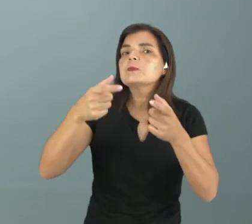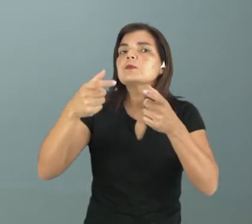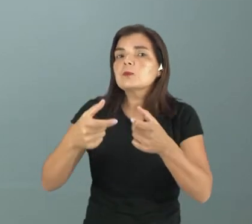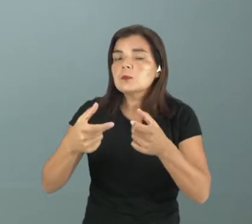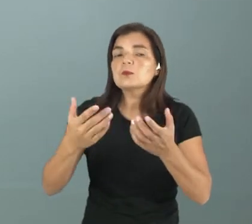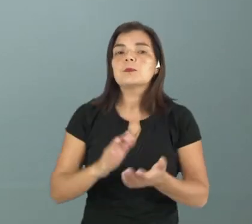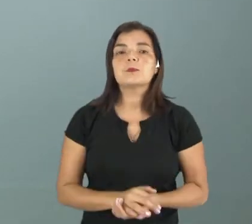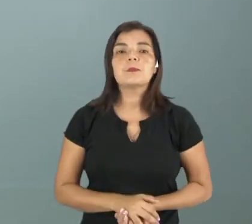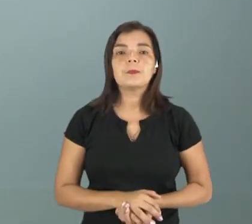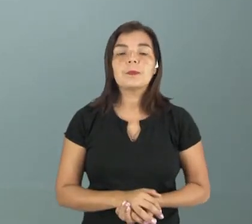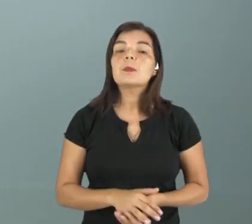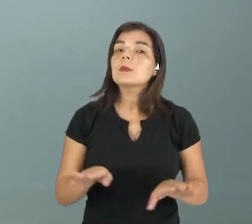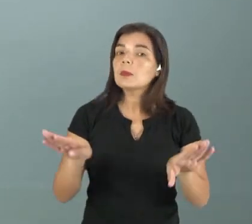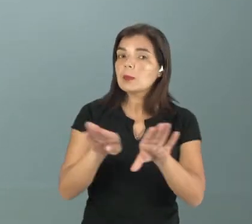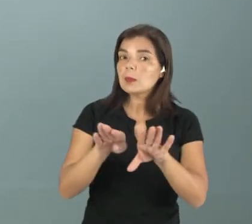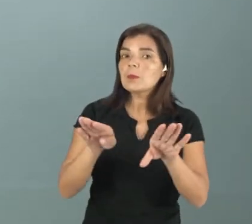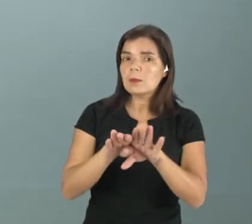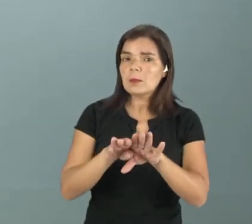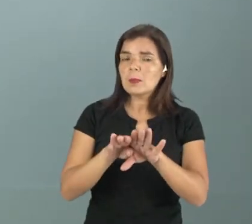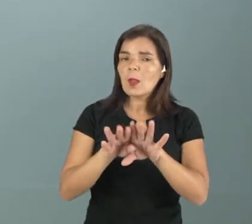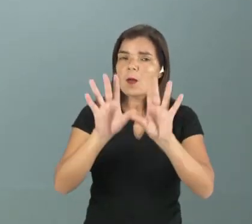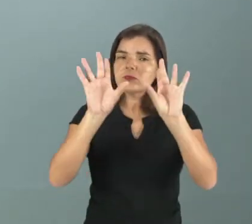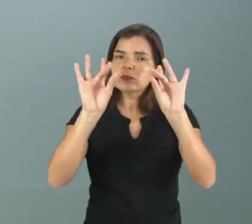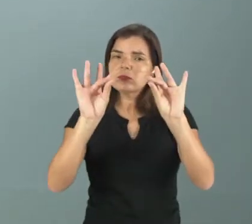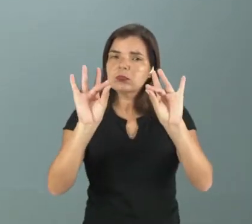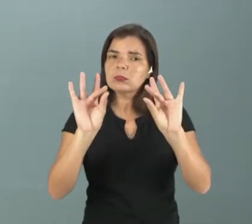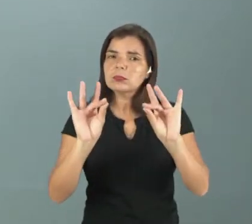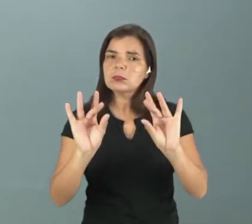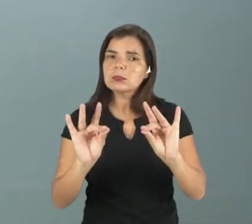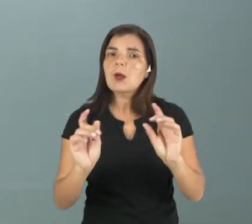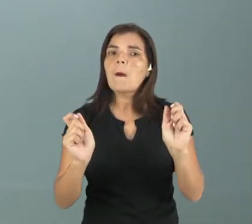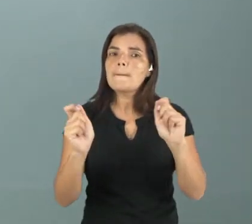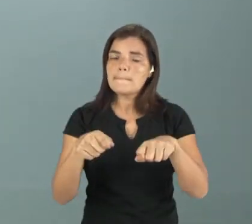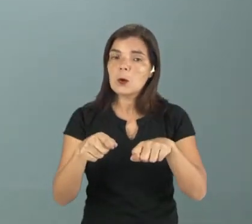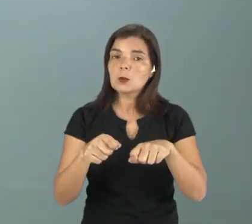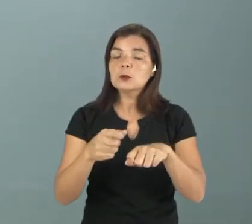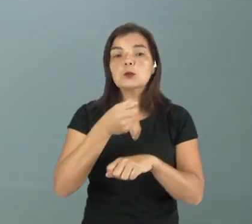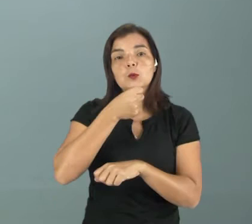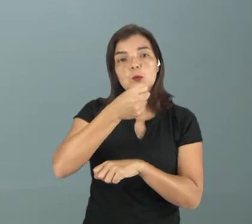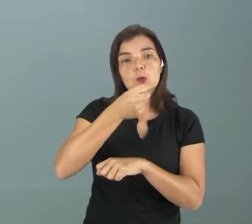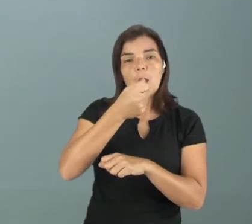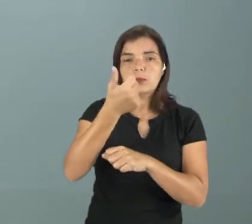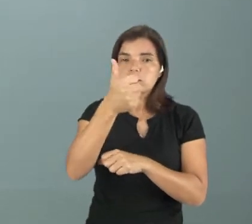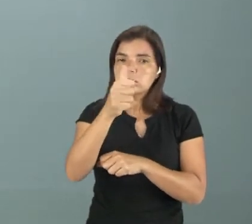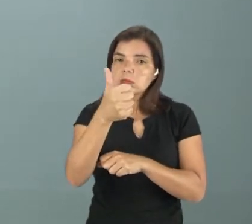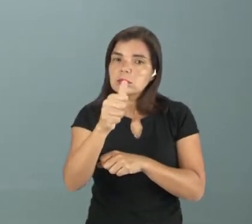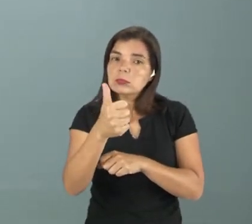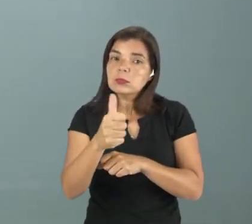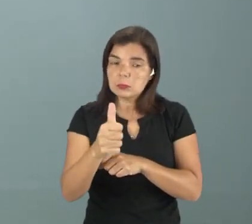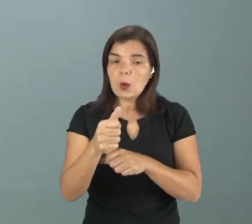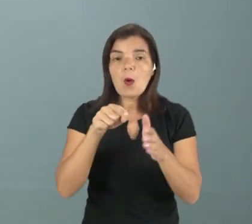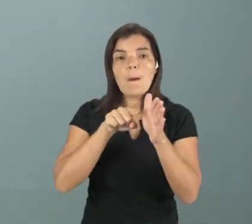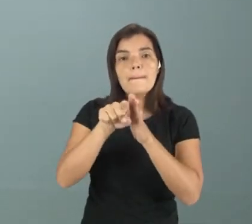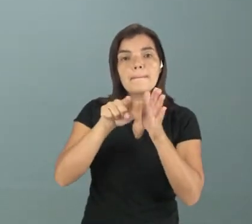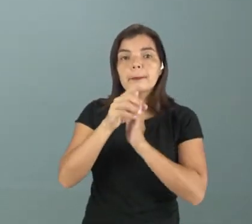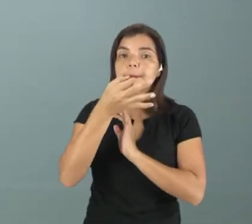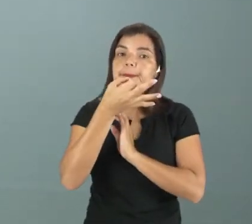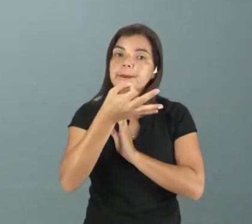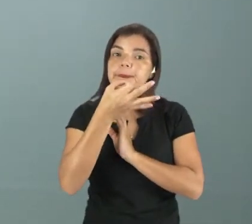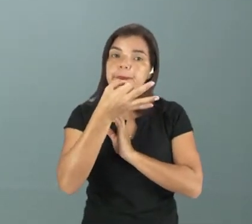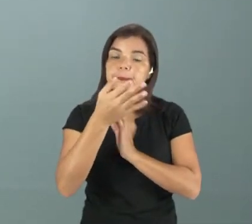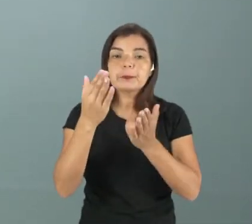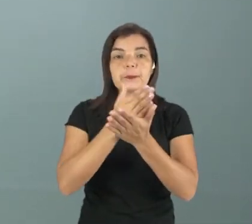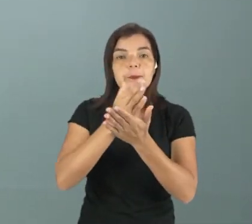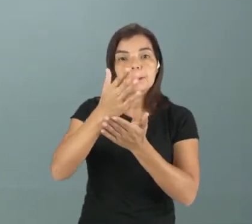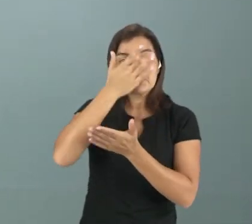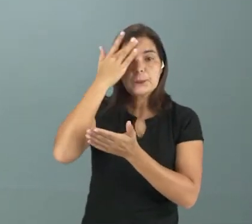onde, ela também trabalha de maneira detalhada. Ela pode pegar depoimentos, analisar fatos e perguntar opiniões de